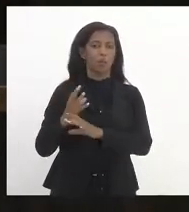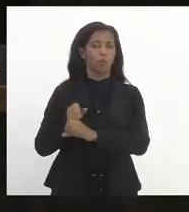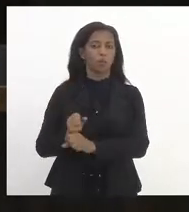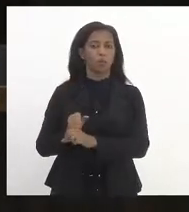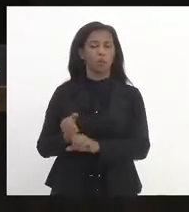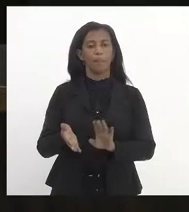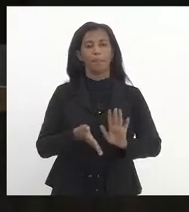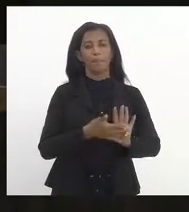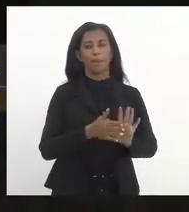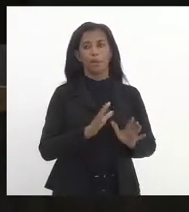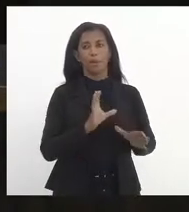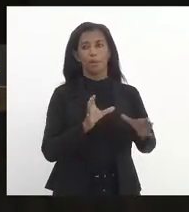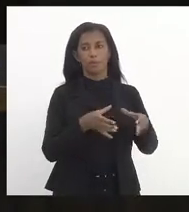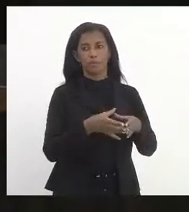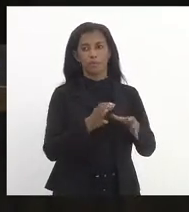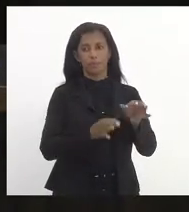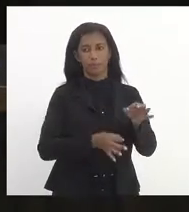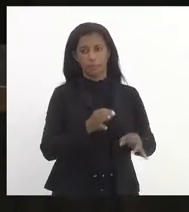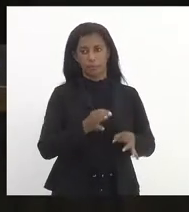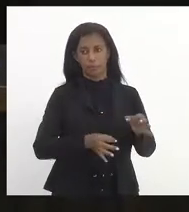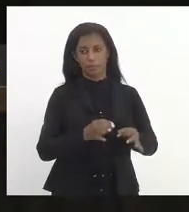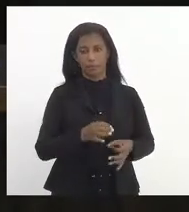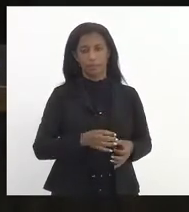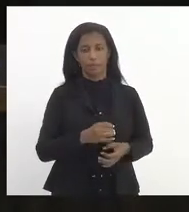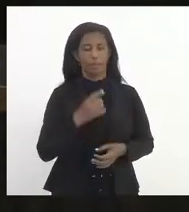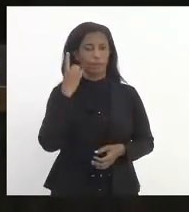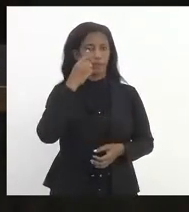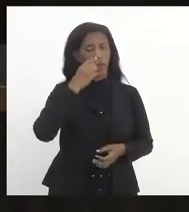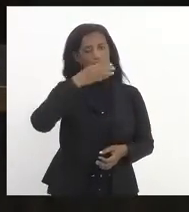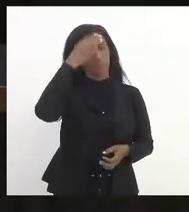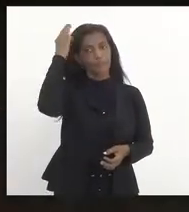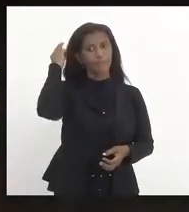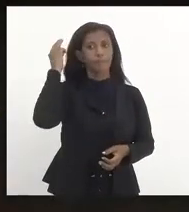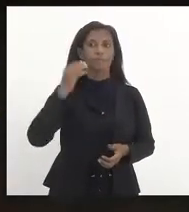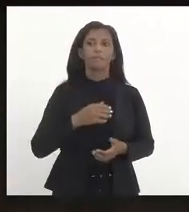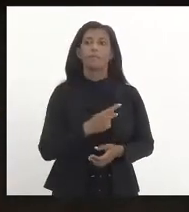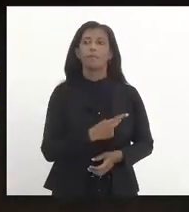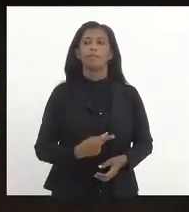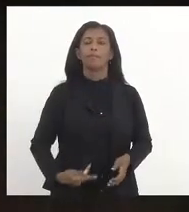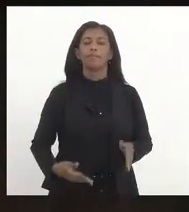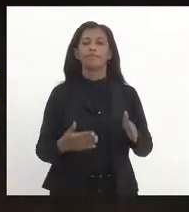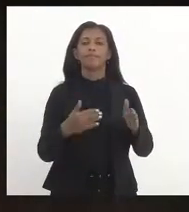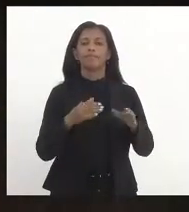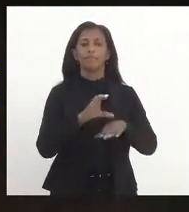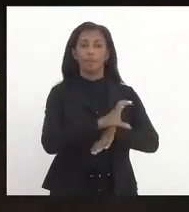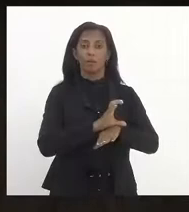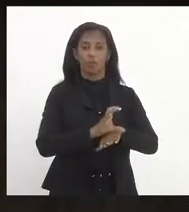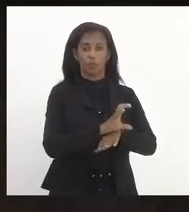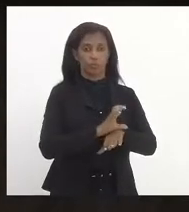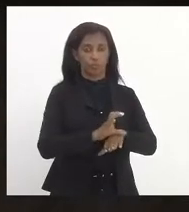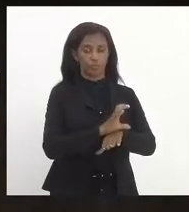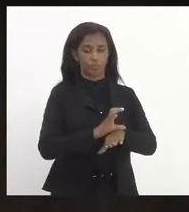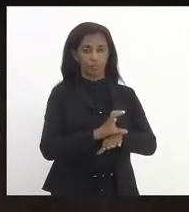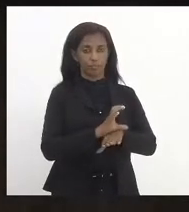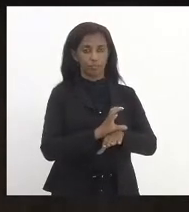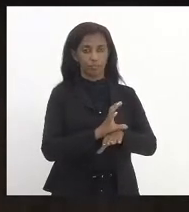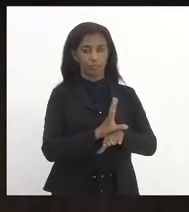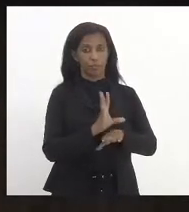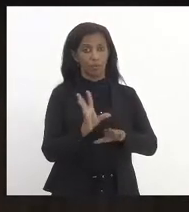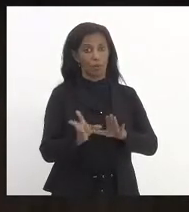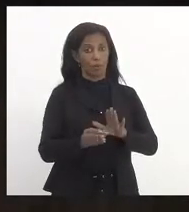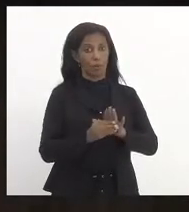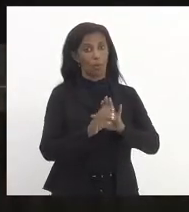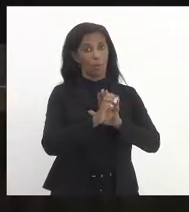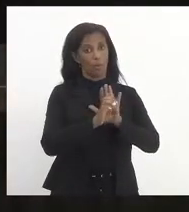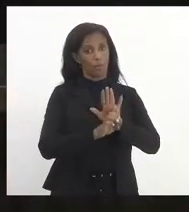Permitir parecer pela Comissão de Constituição e Justiça, deputado Márcio Pacheco. Senhor presidente, o parecer é pela constitucionalidade com emendas.